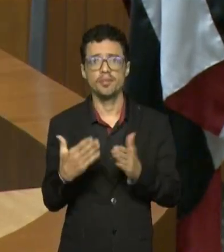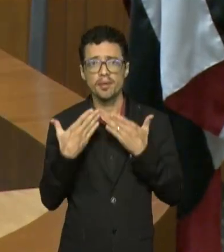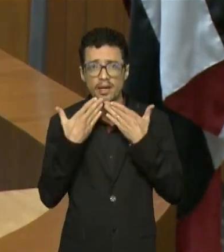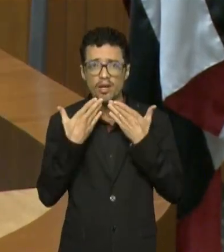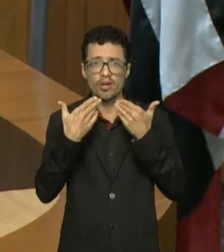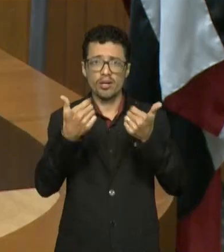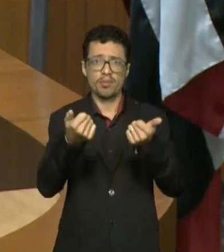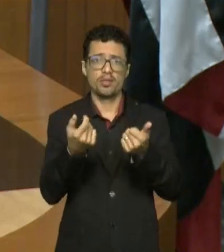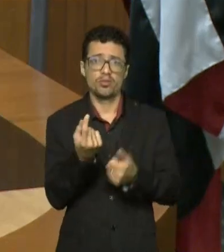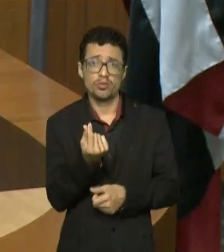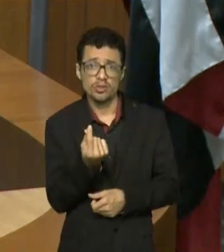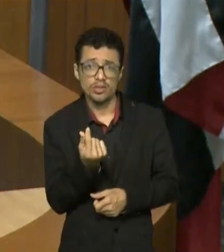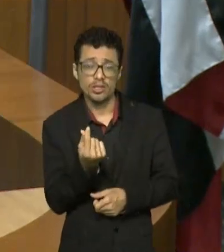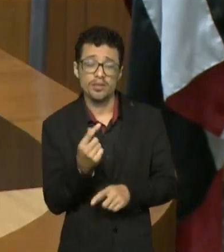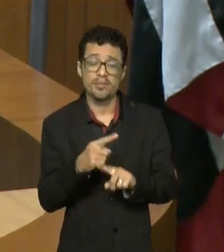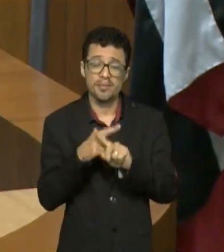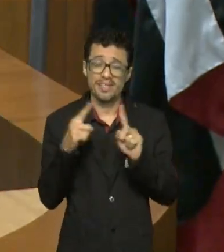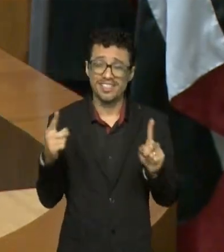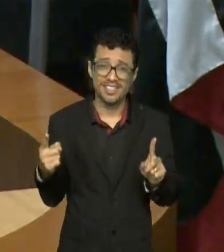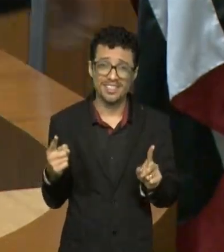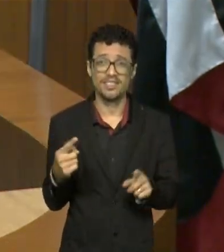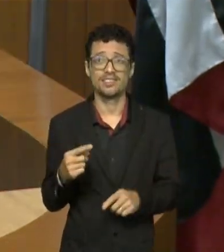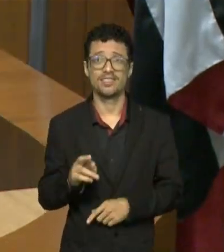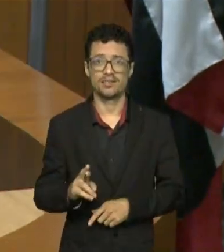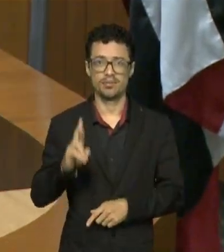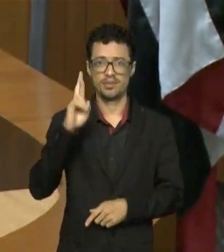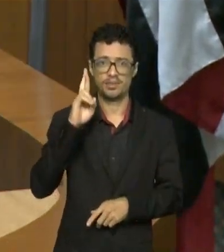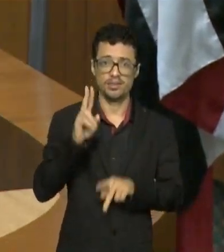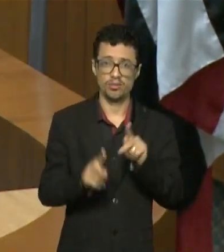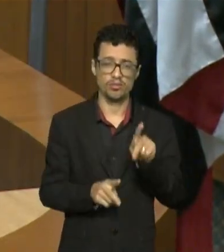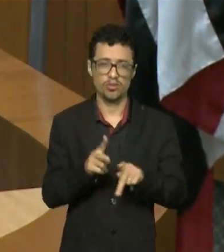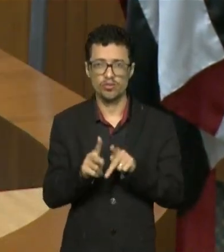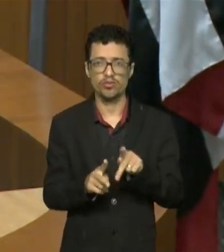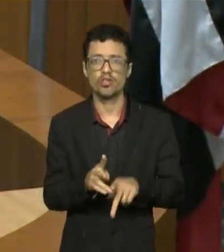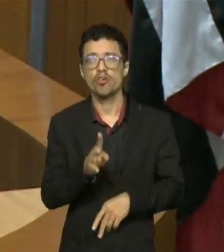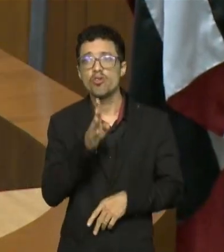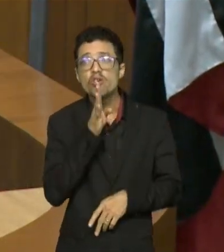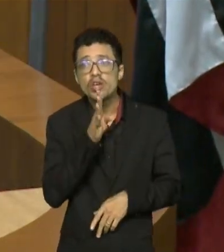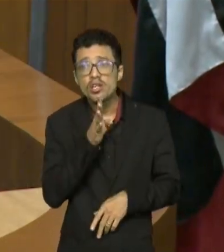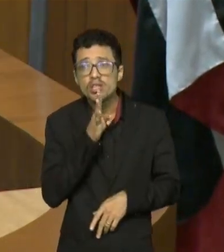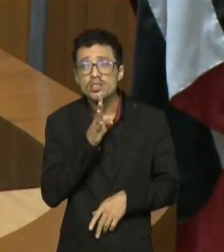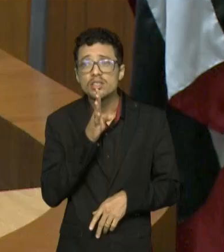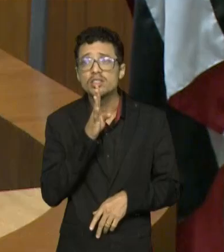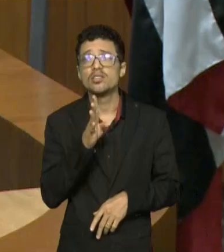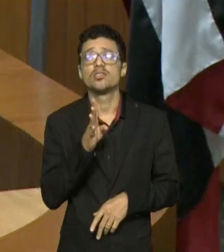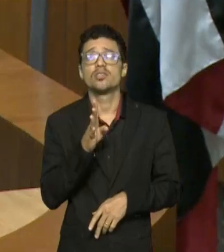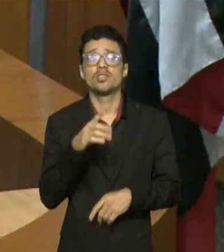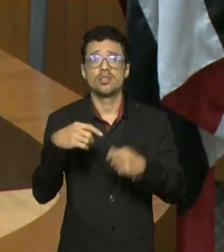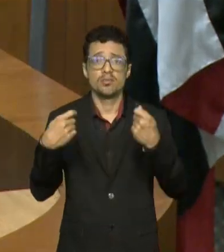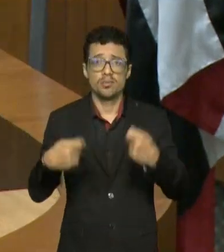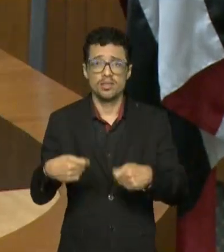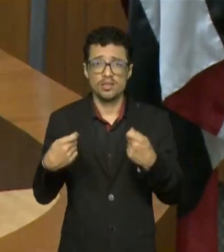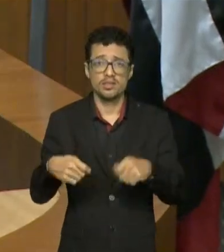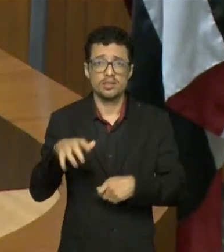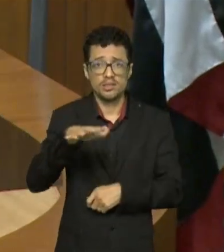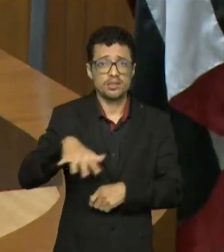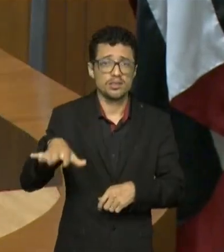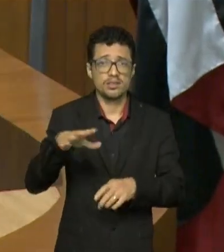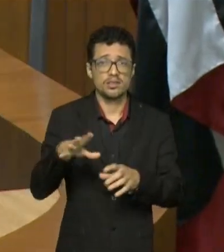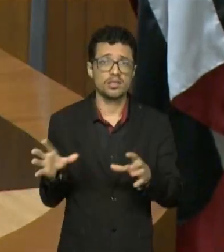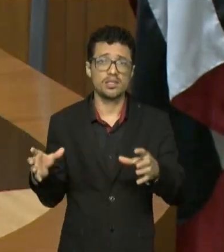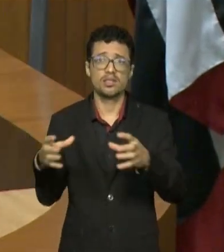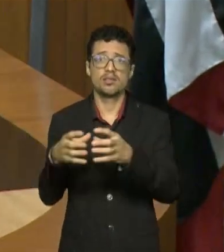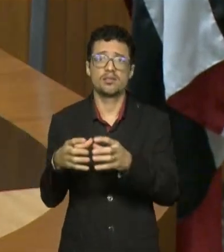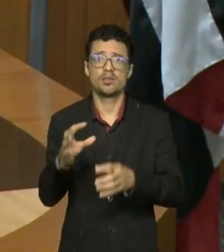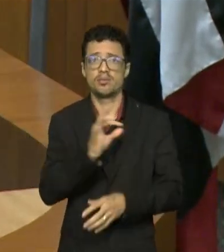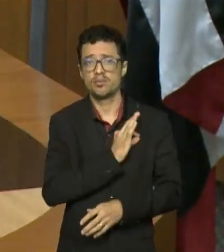relação a isso, enquanto representante do povo e conhecedor cada vez mais das necessidades da Polícia Militar do Maranhão e a